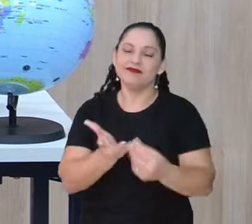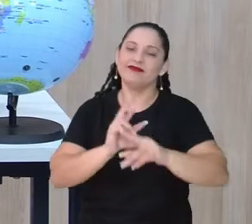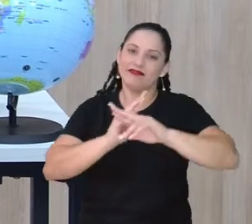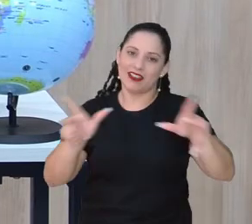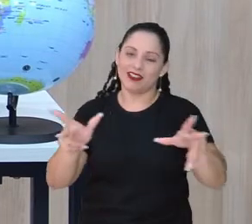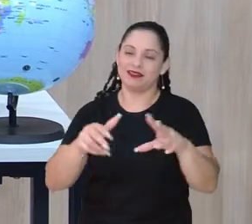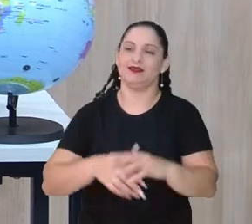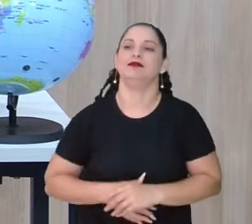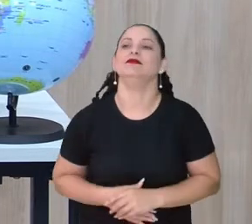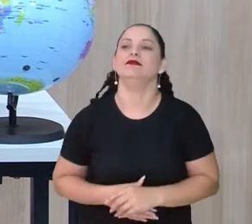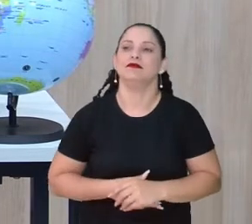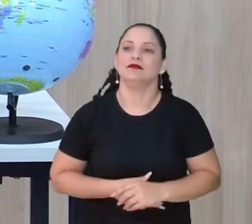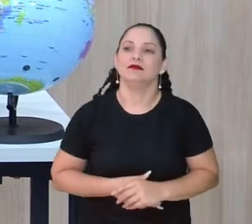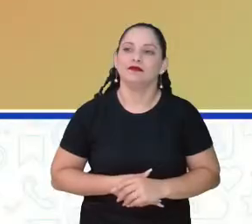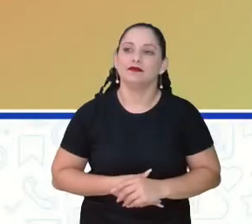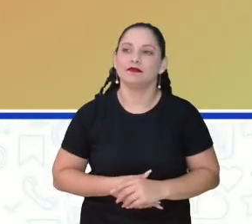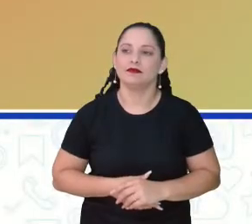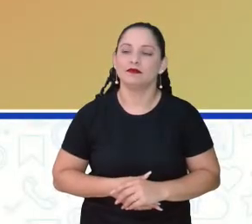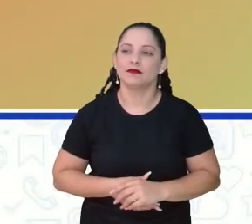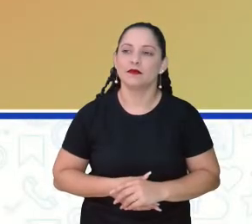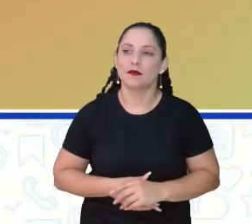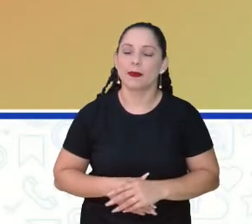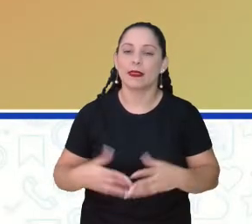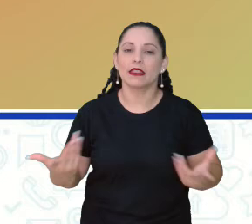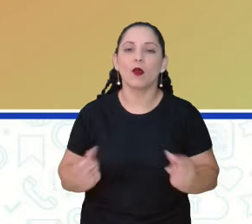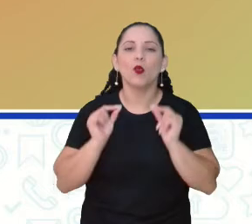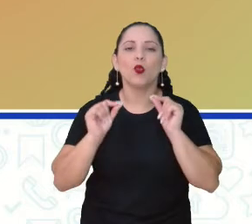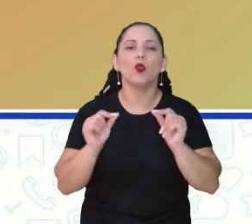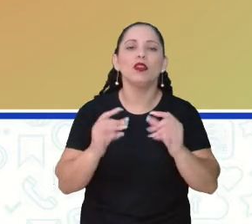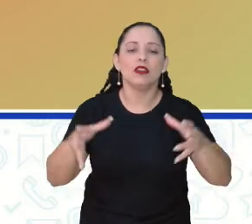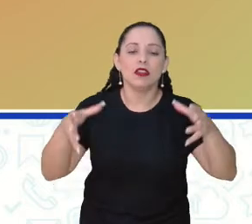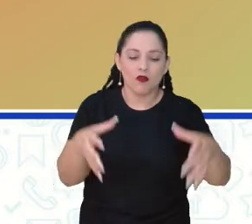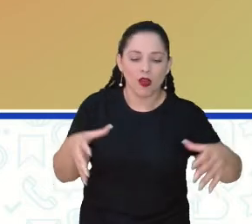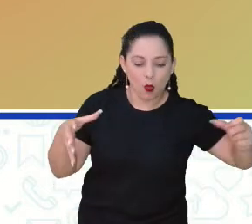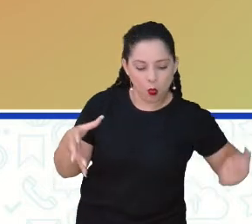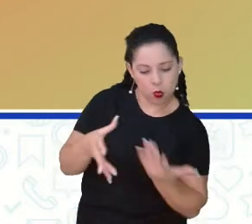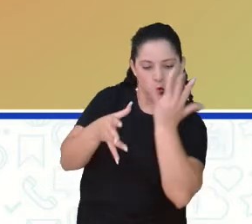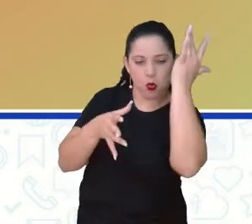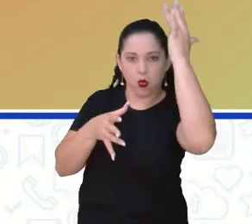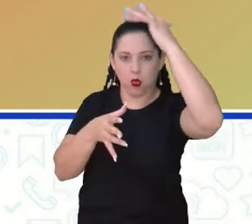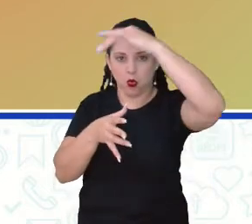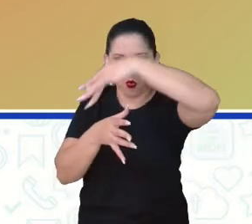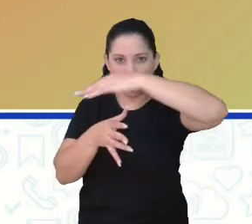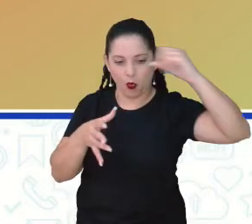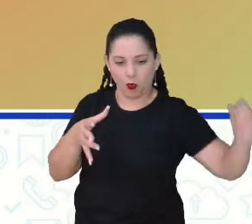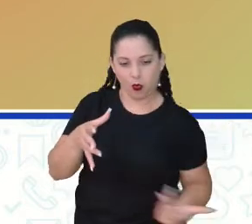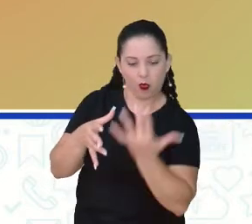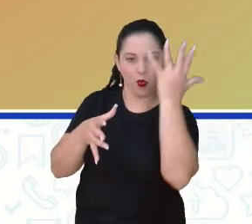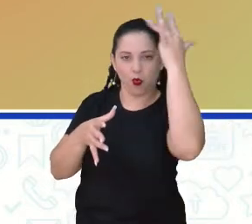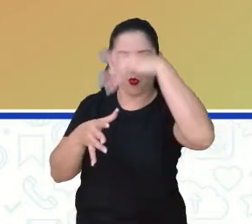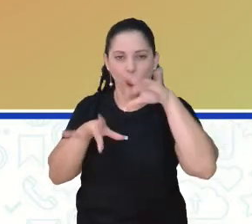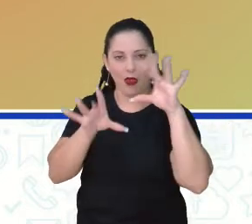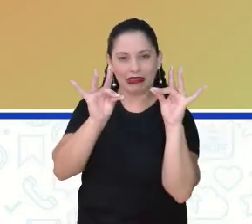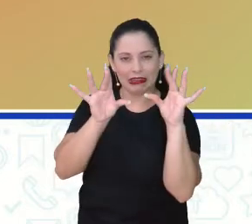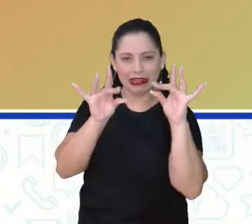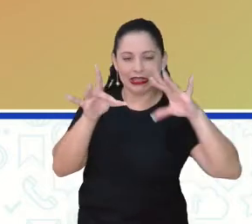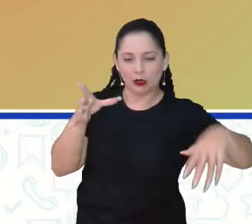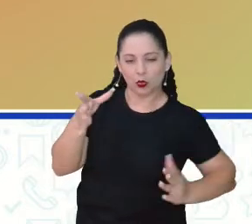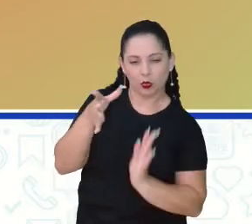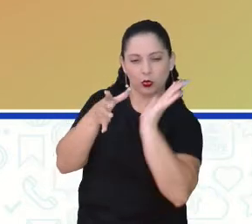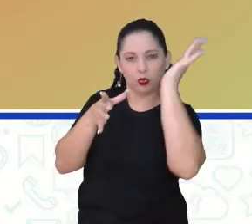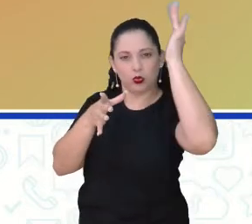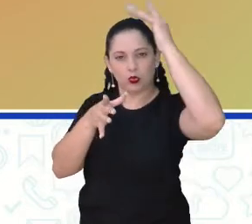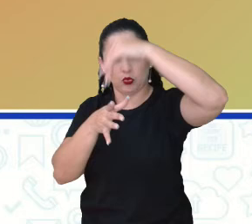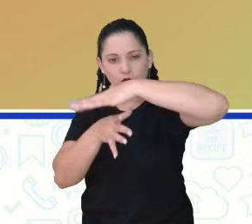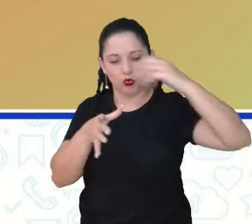O que é que nós temos mais? De que é formada a lava do vulcão? Por rochas derretidas, recheadas de